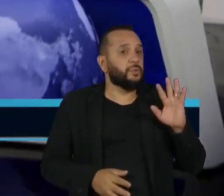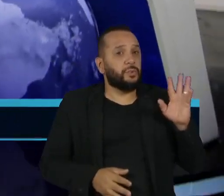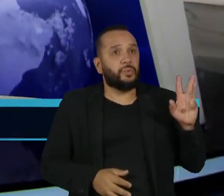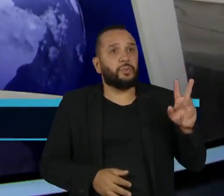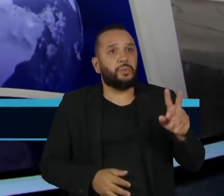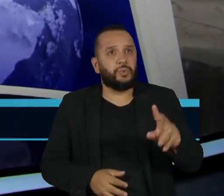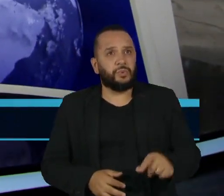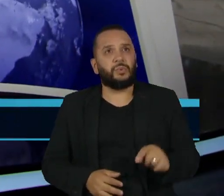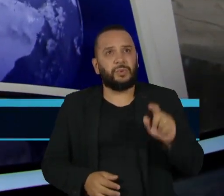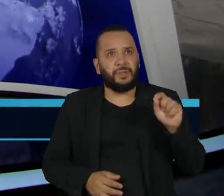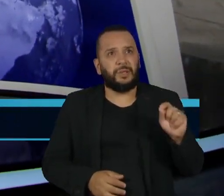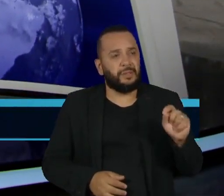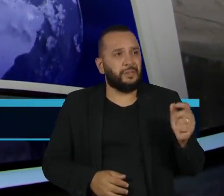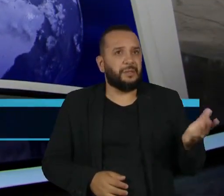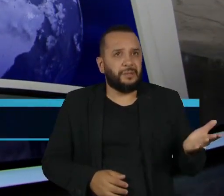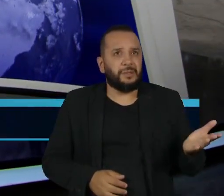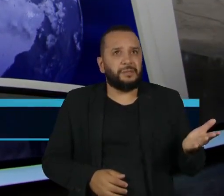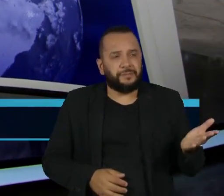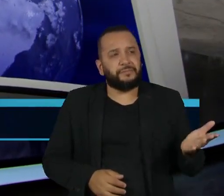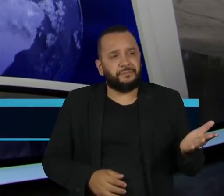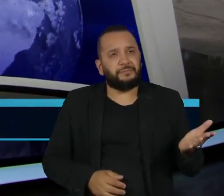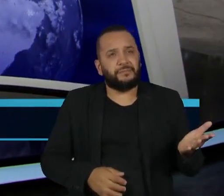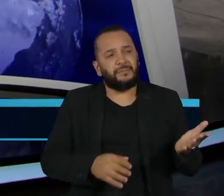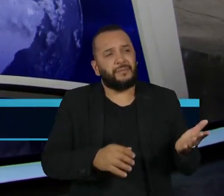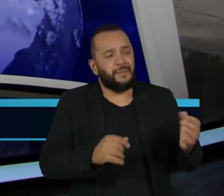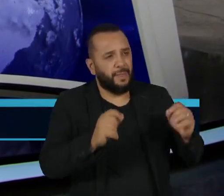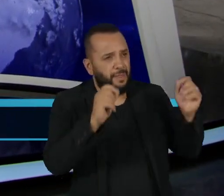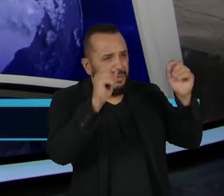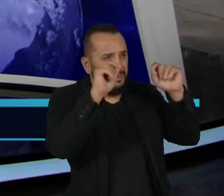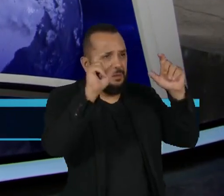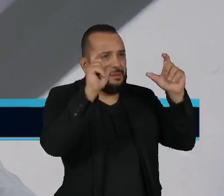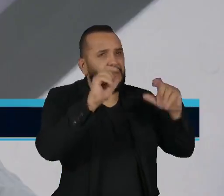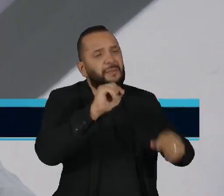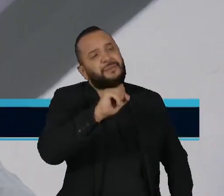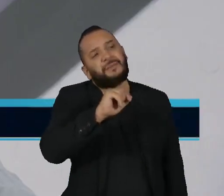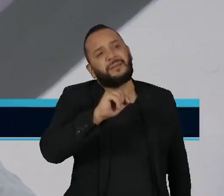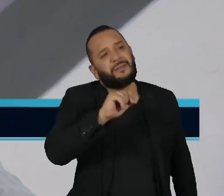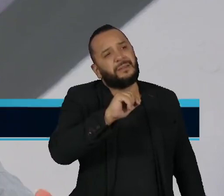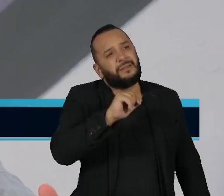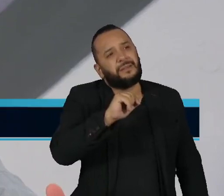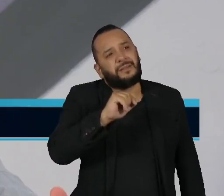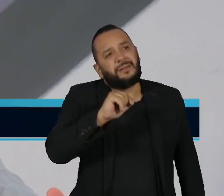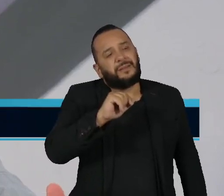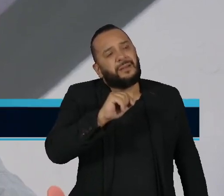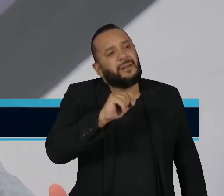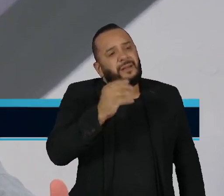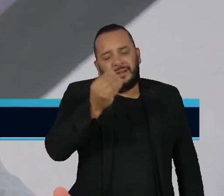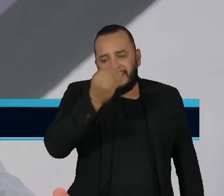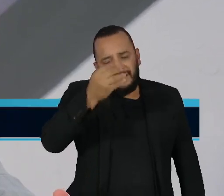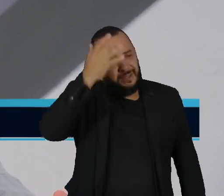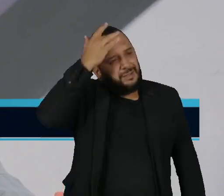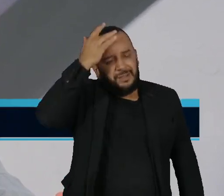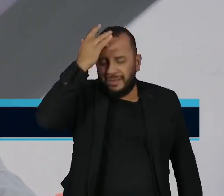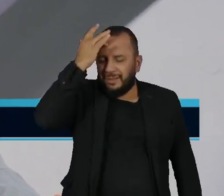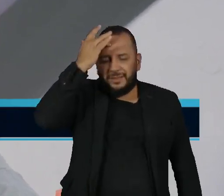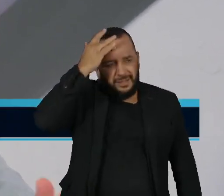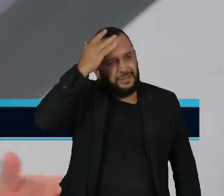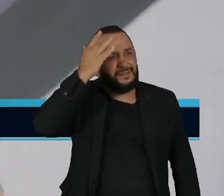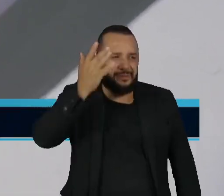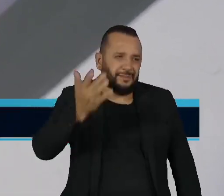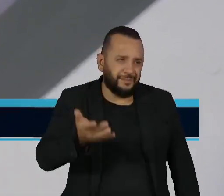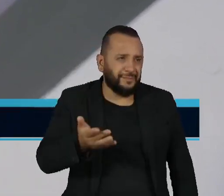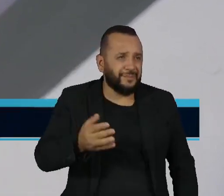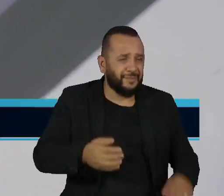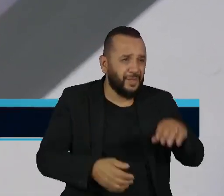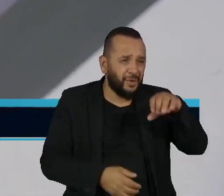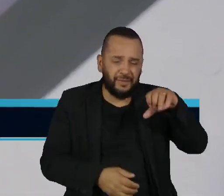Um rotundo não. Olha, Rodrigo, é impressionante. Taz, eu nunca vi uma disfarçatez tão grande. Você fala